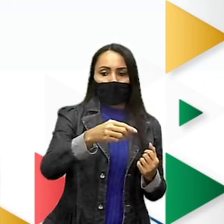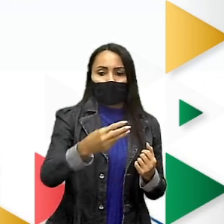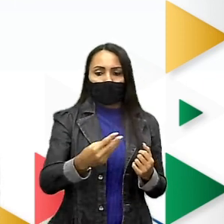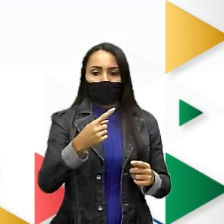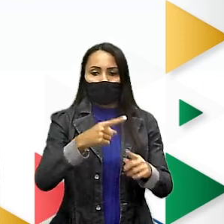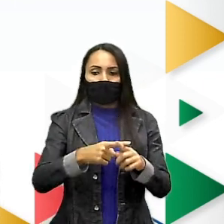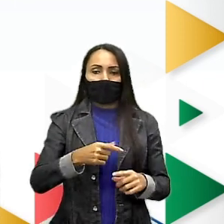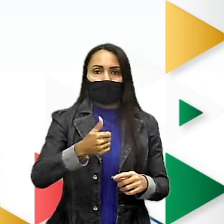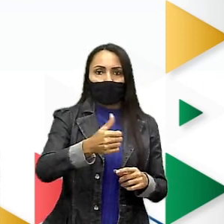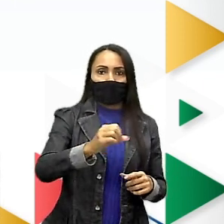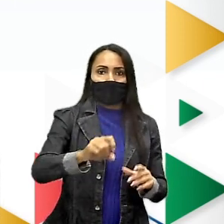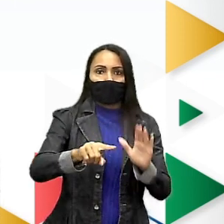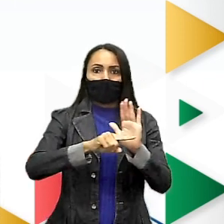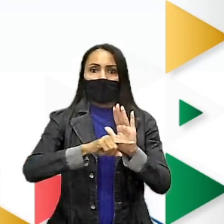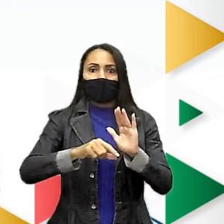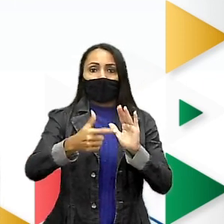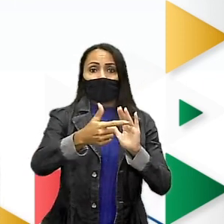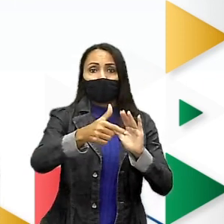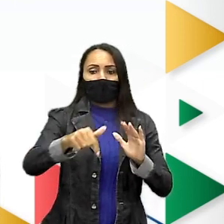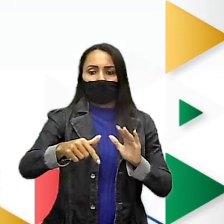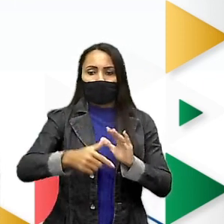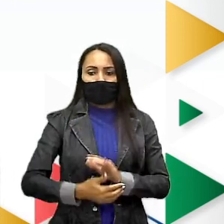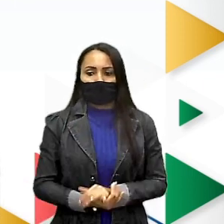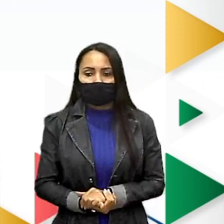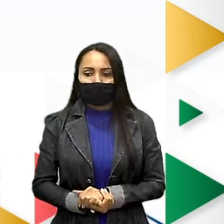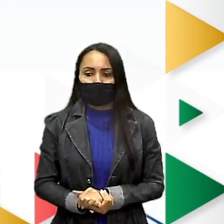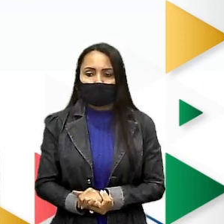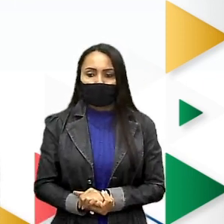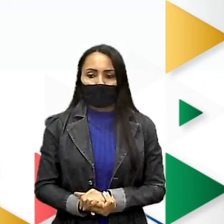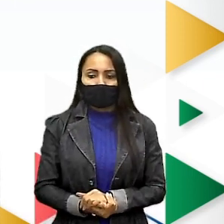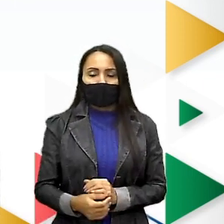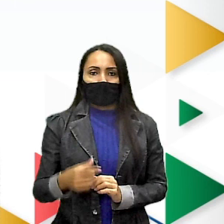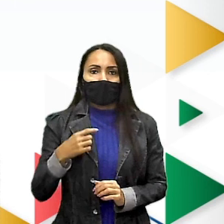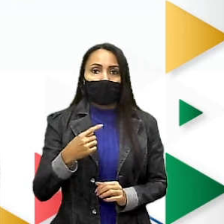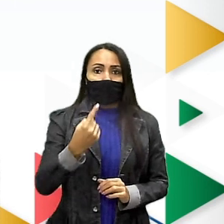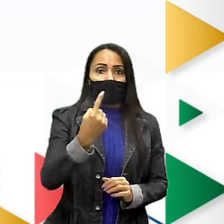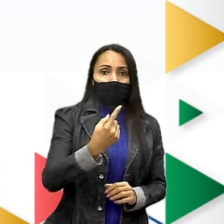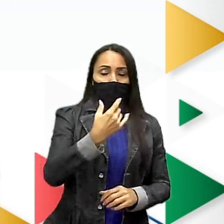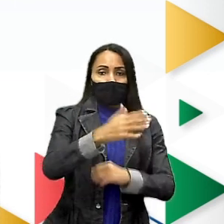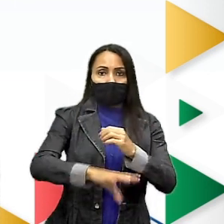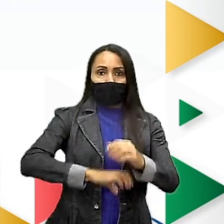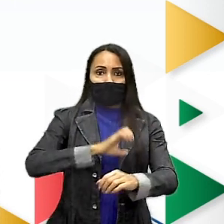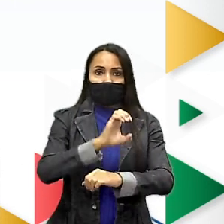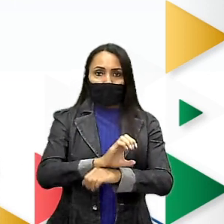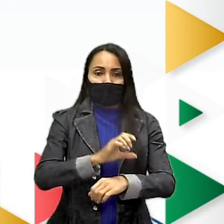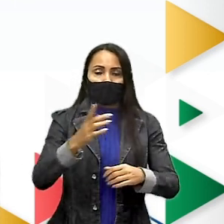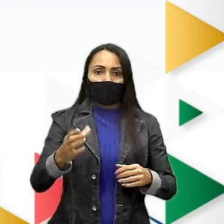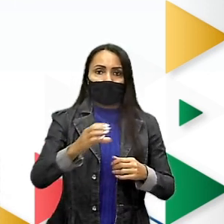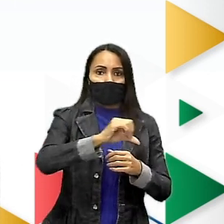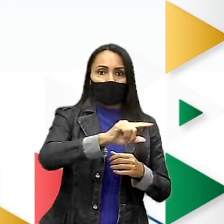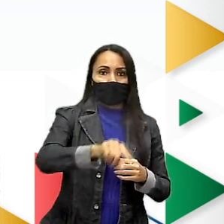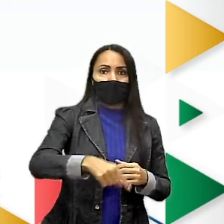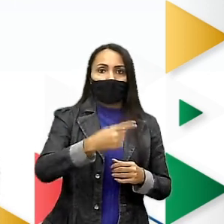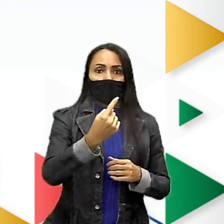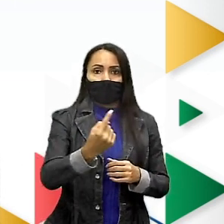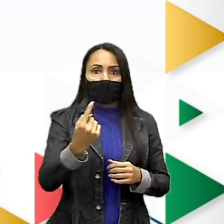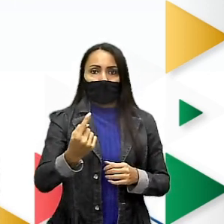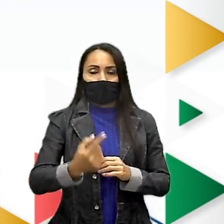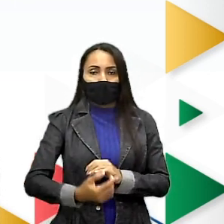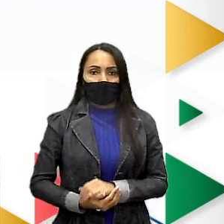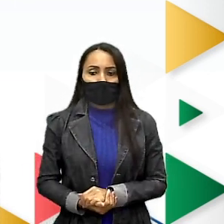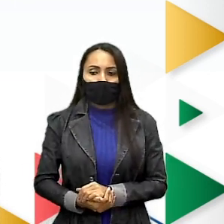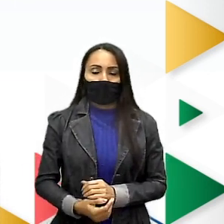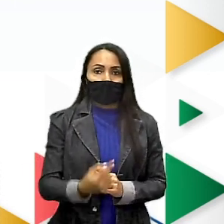1,673 vezes 10 a menos 27. Então, veja, eu tenho um elétron em repouso com 9,11, eu tenho uma massa de um próton